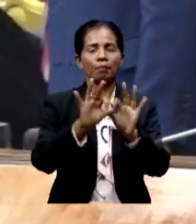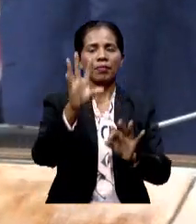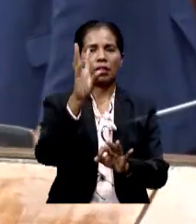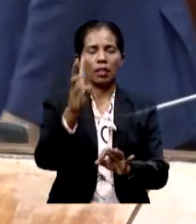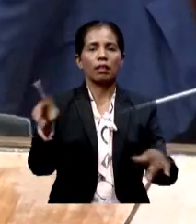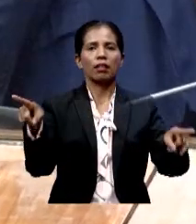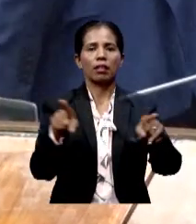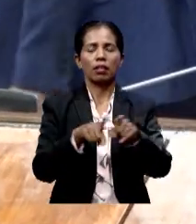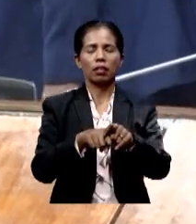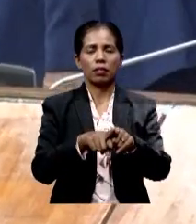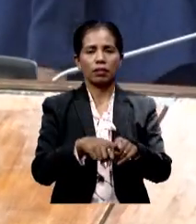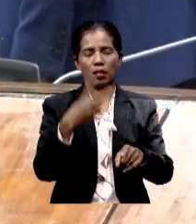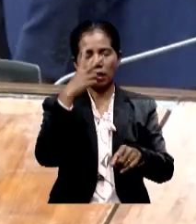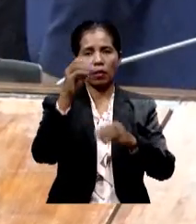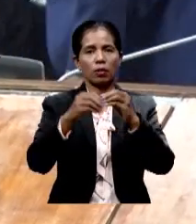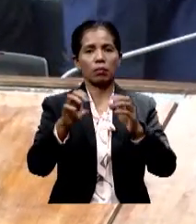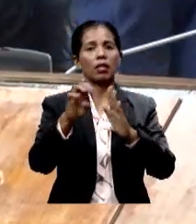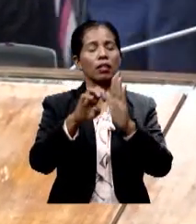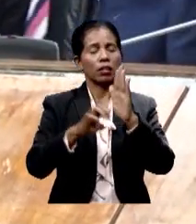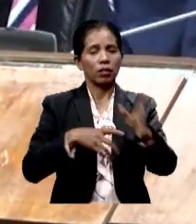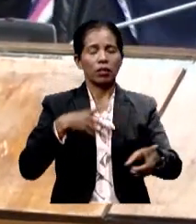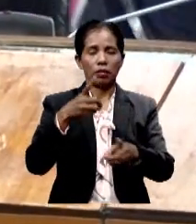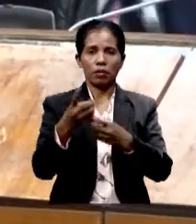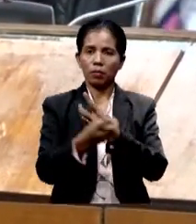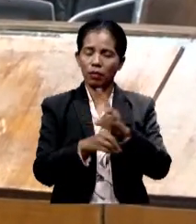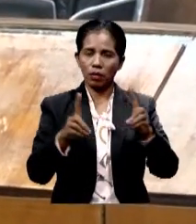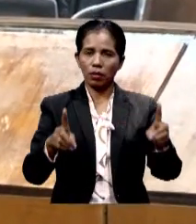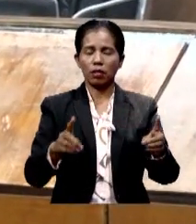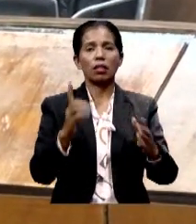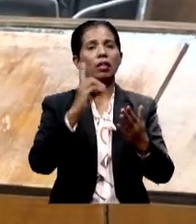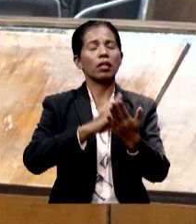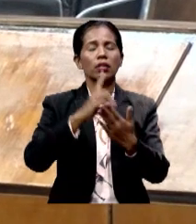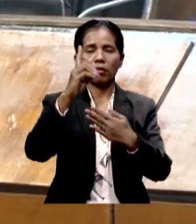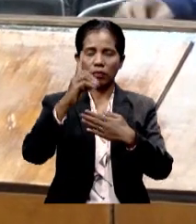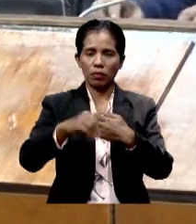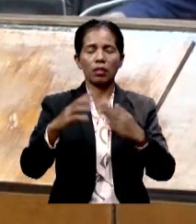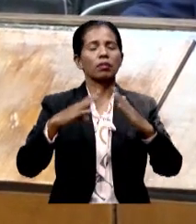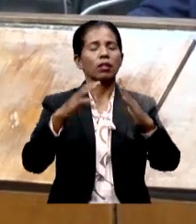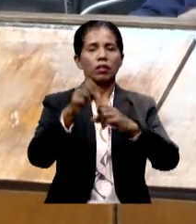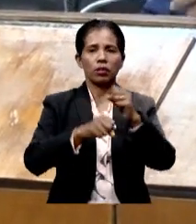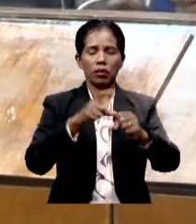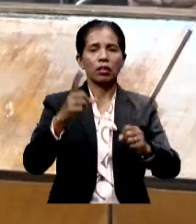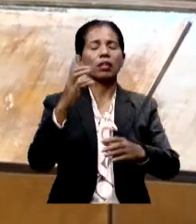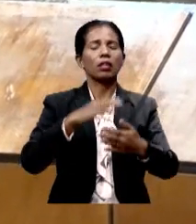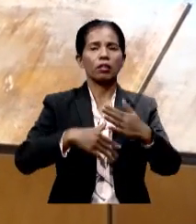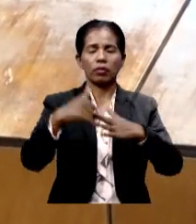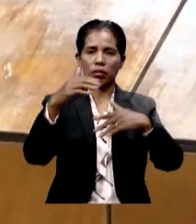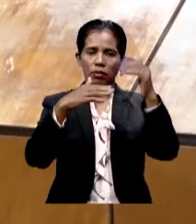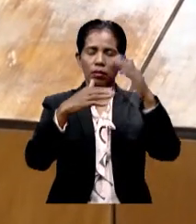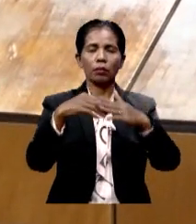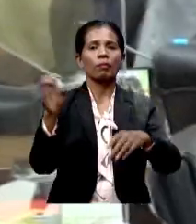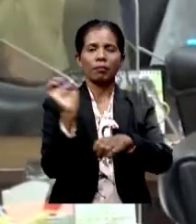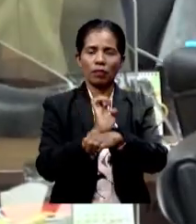Hanesan, reafirma Estado Direito Democrático, desenvolve capital social, desenvolve infraestrutura, desenvolve